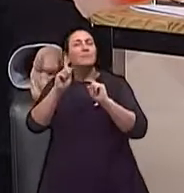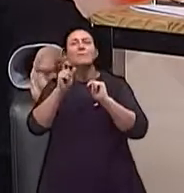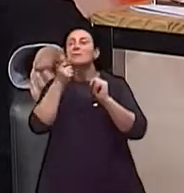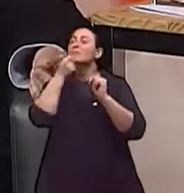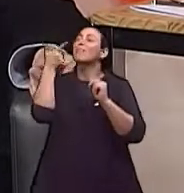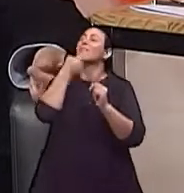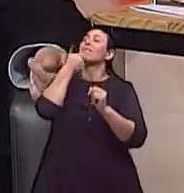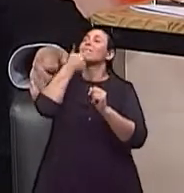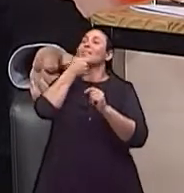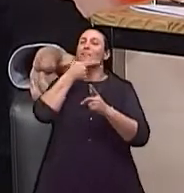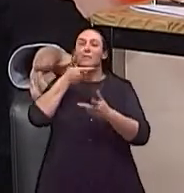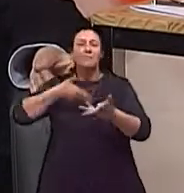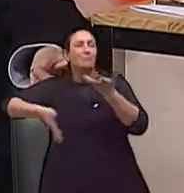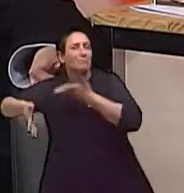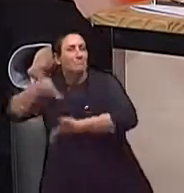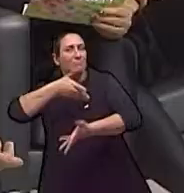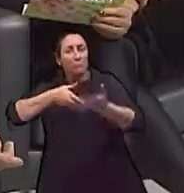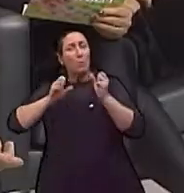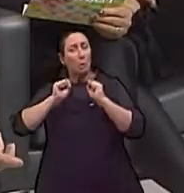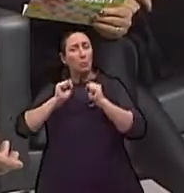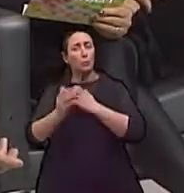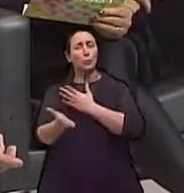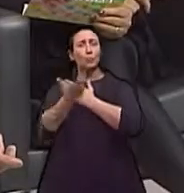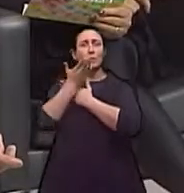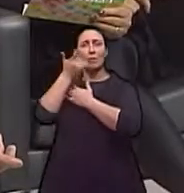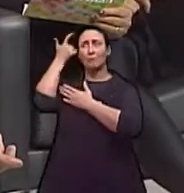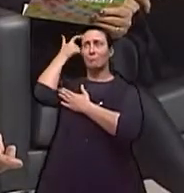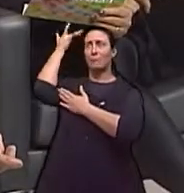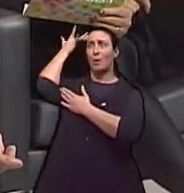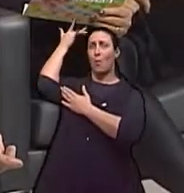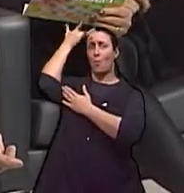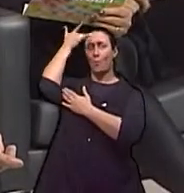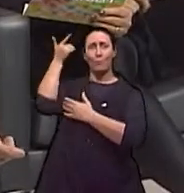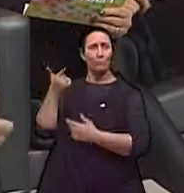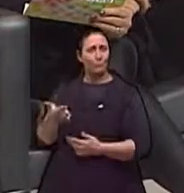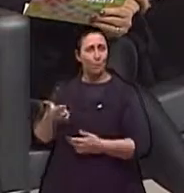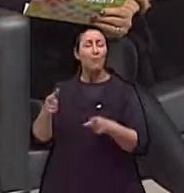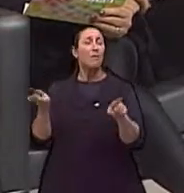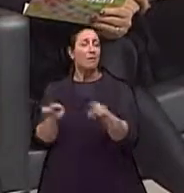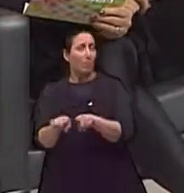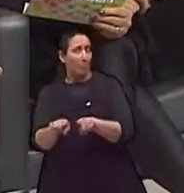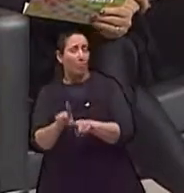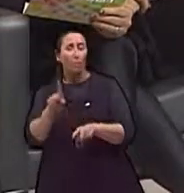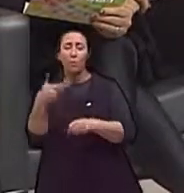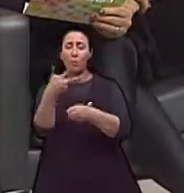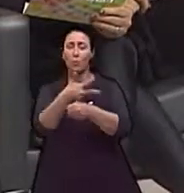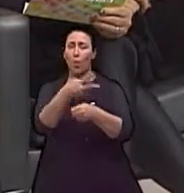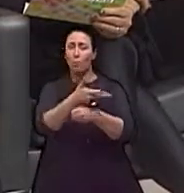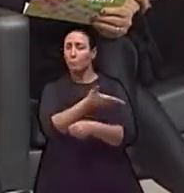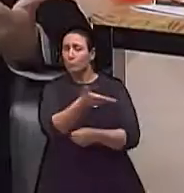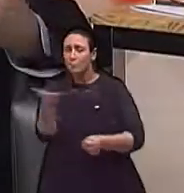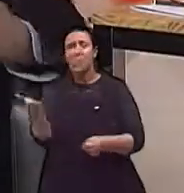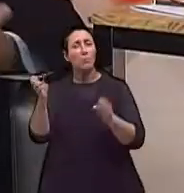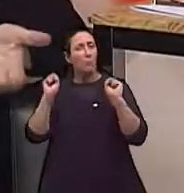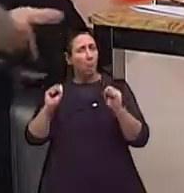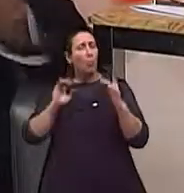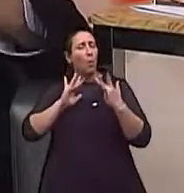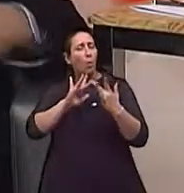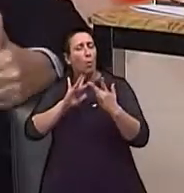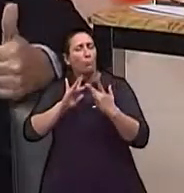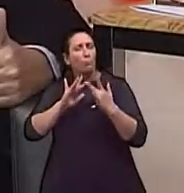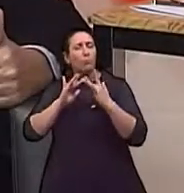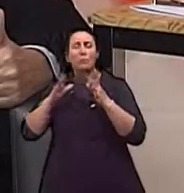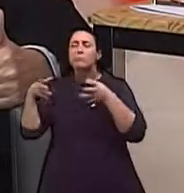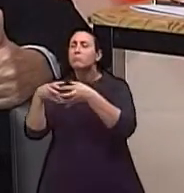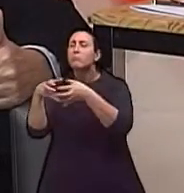ser uma coisa muito boa paraa saúde mental né Por exemplo o idoso humor é um idoso que convive melhor com as pessoas as pessoas